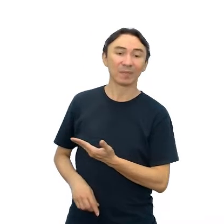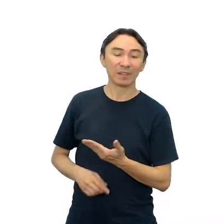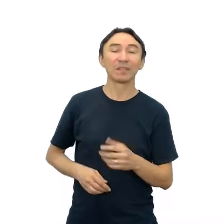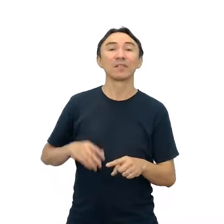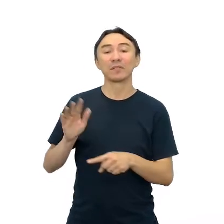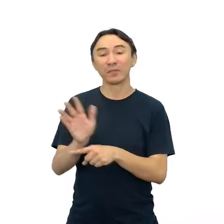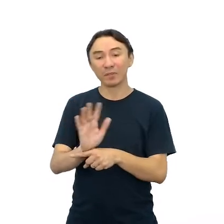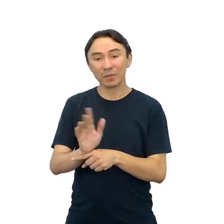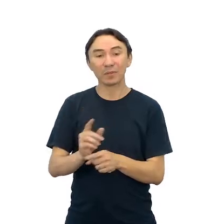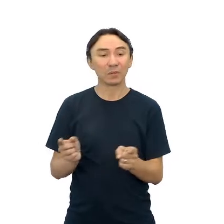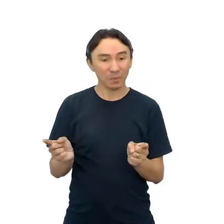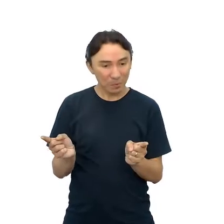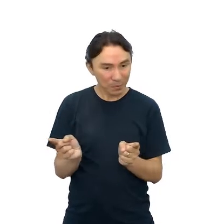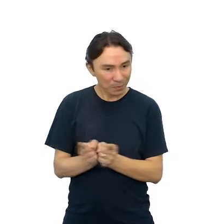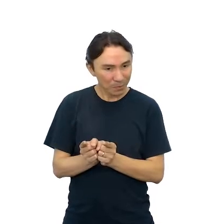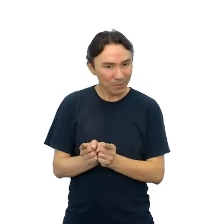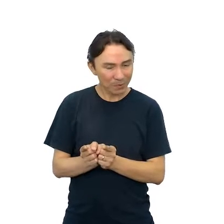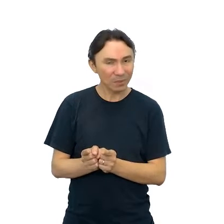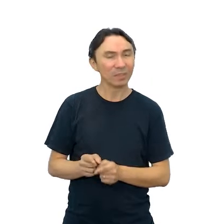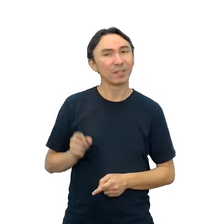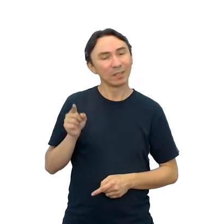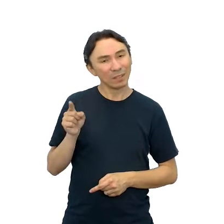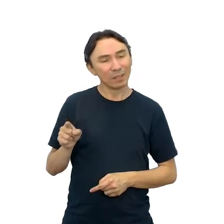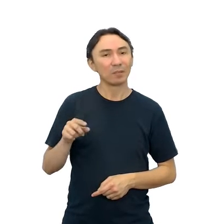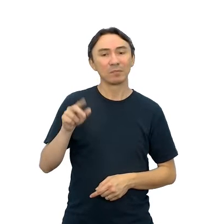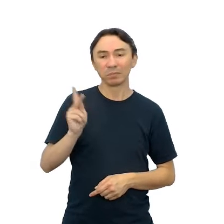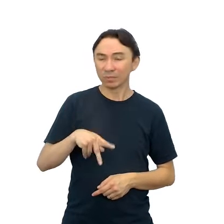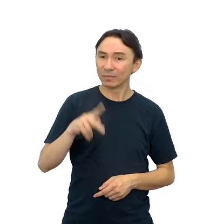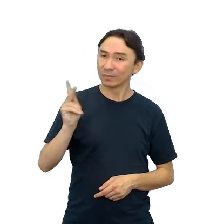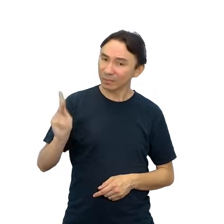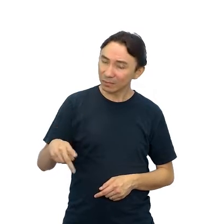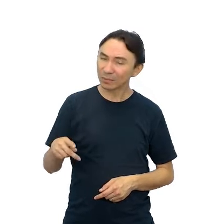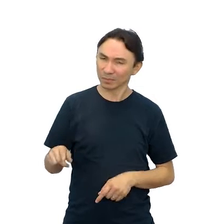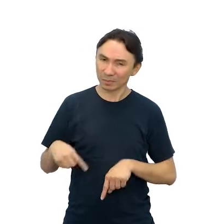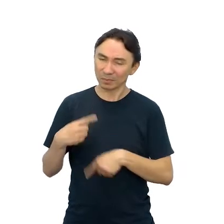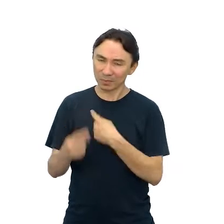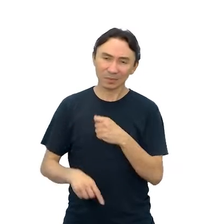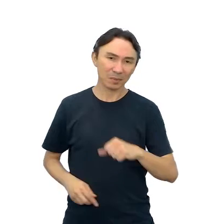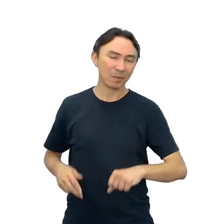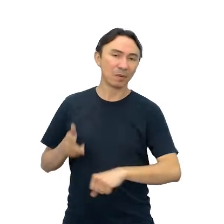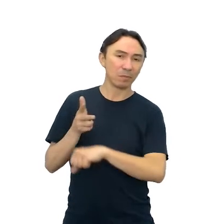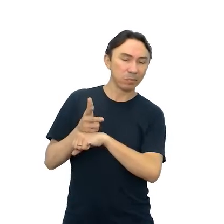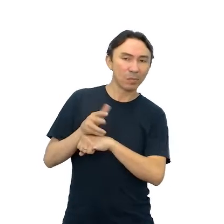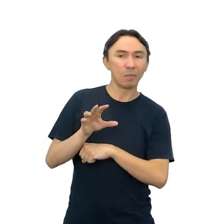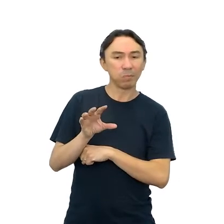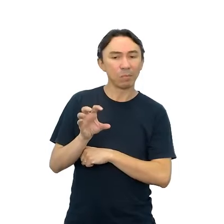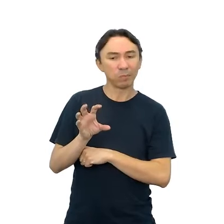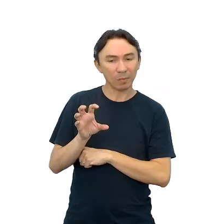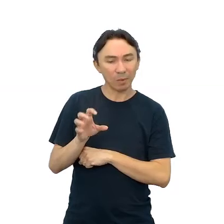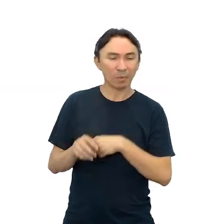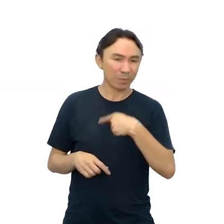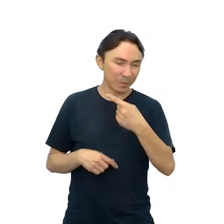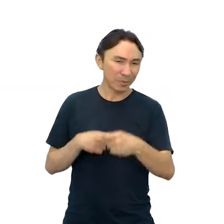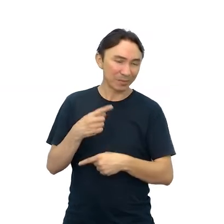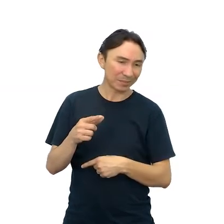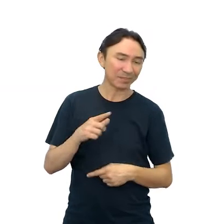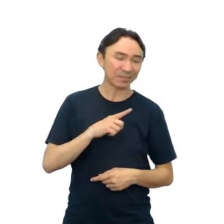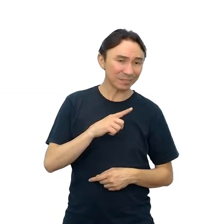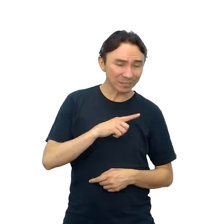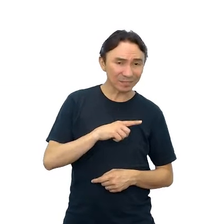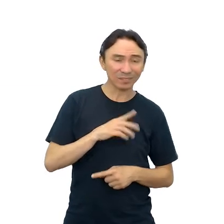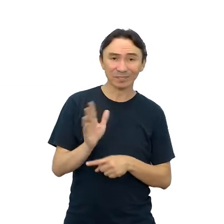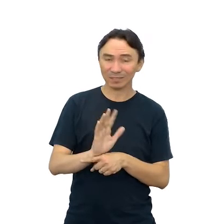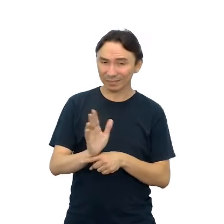né, pelos nossos professores e estará disponível para vocês. Então,